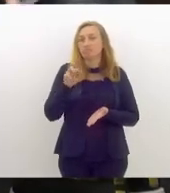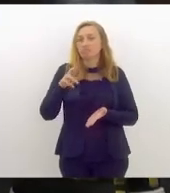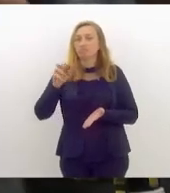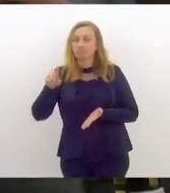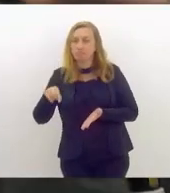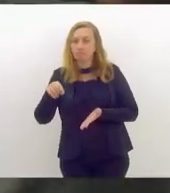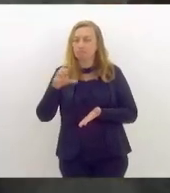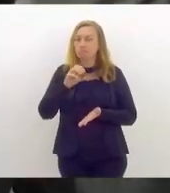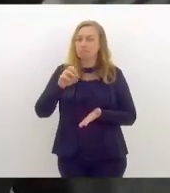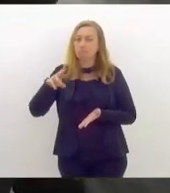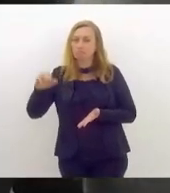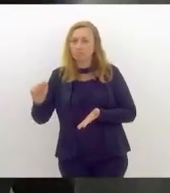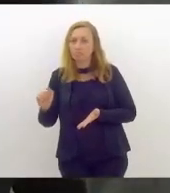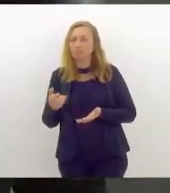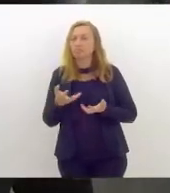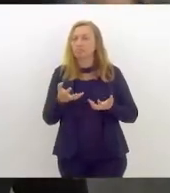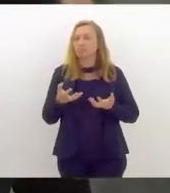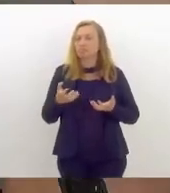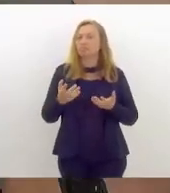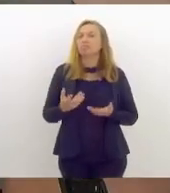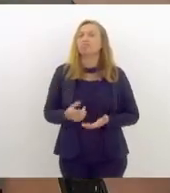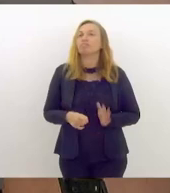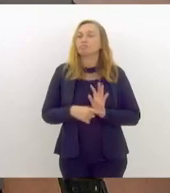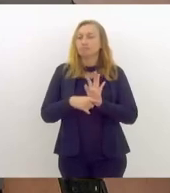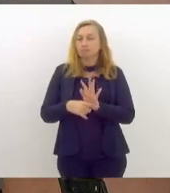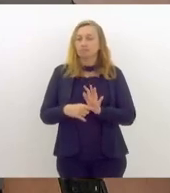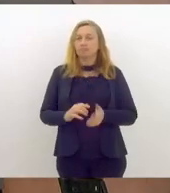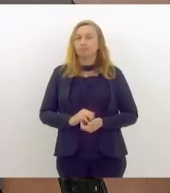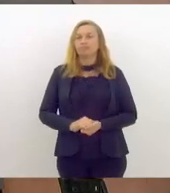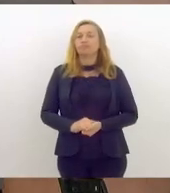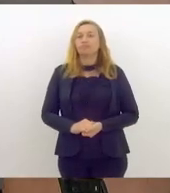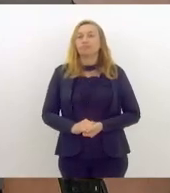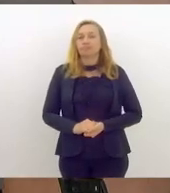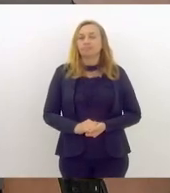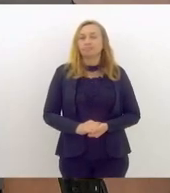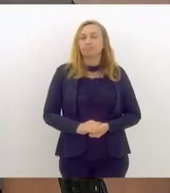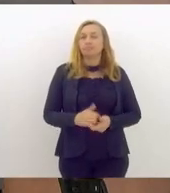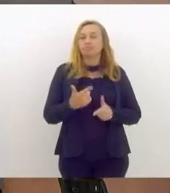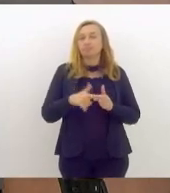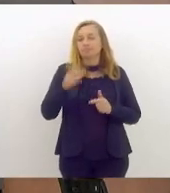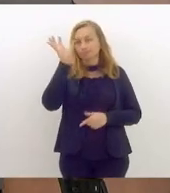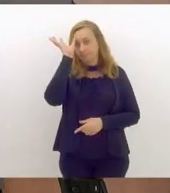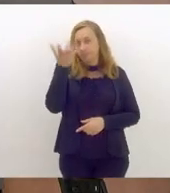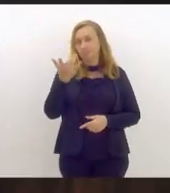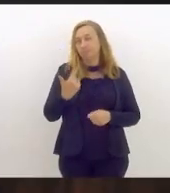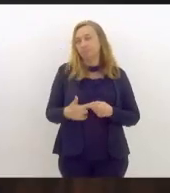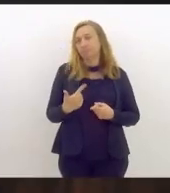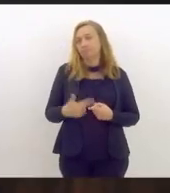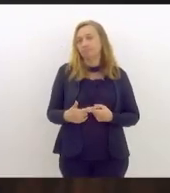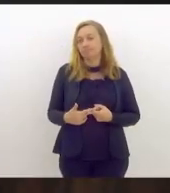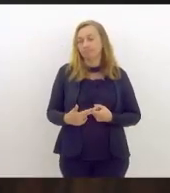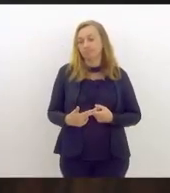Correia. Eu só quero, para contribuir, só quero ajudar a resolver o problema, porque são